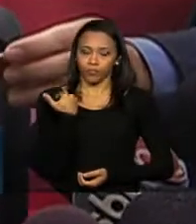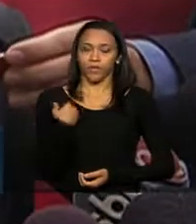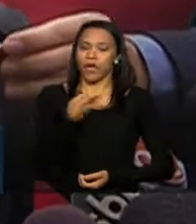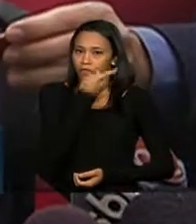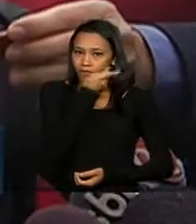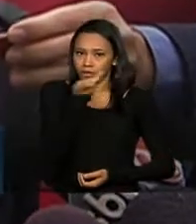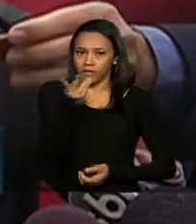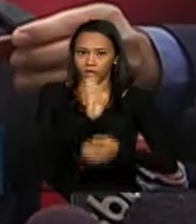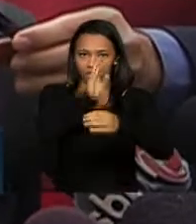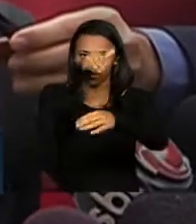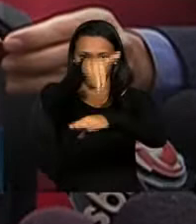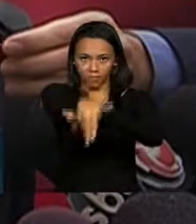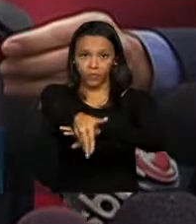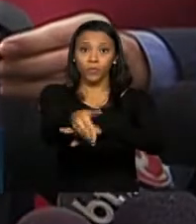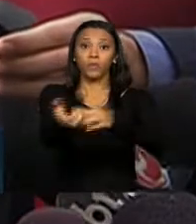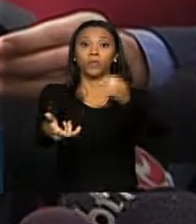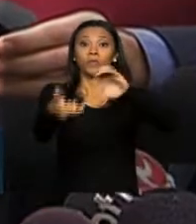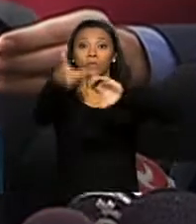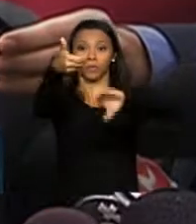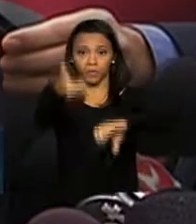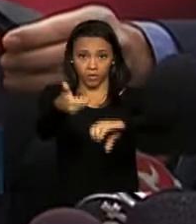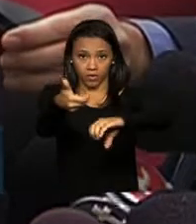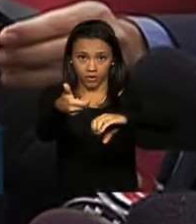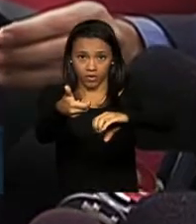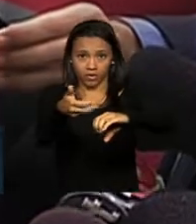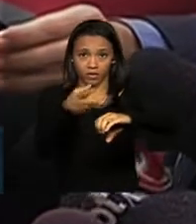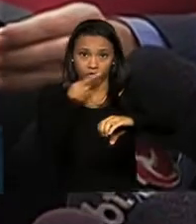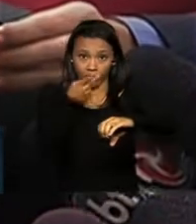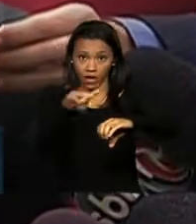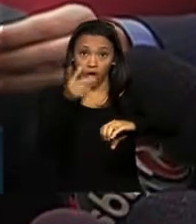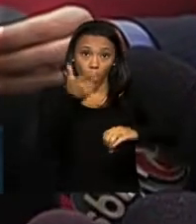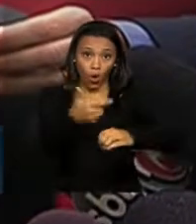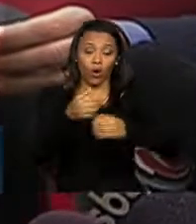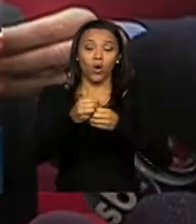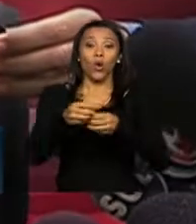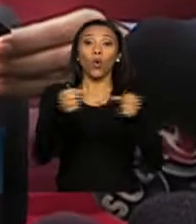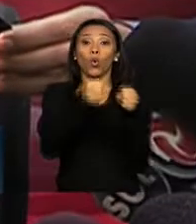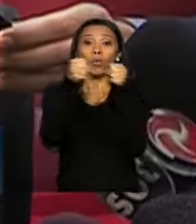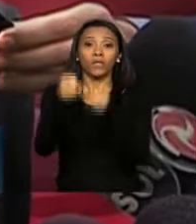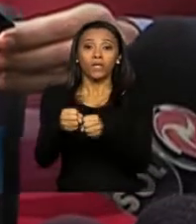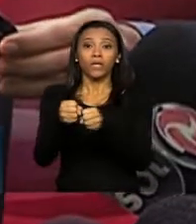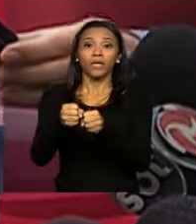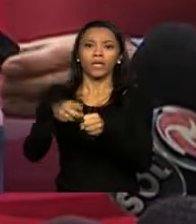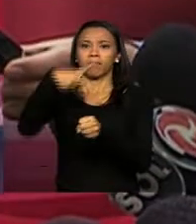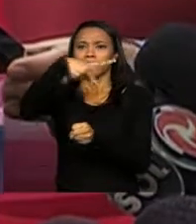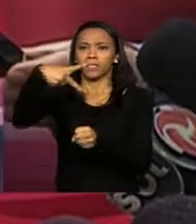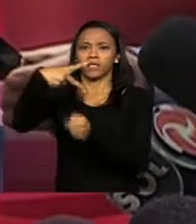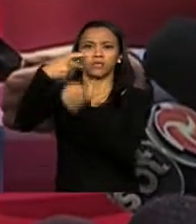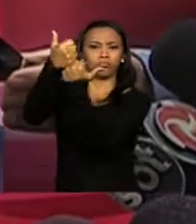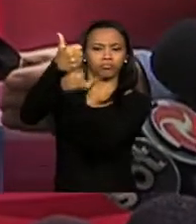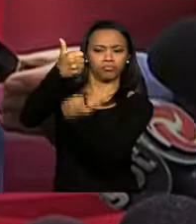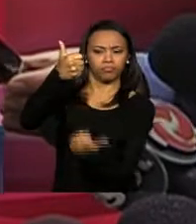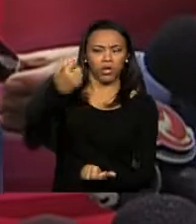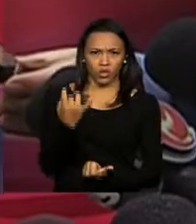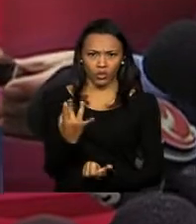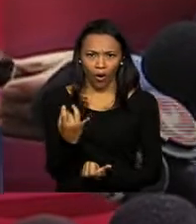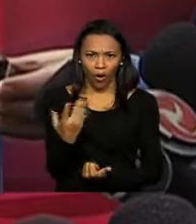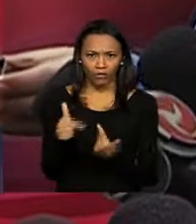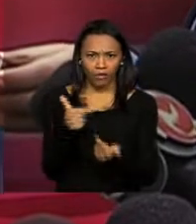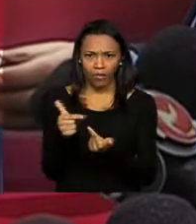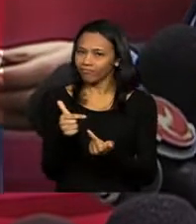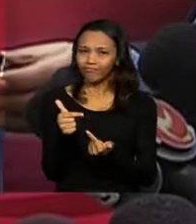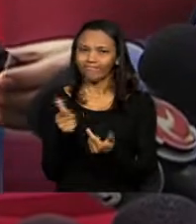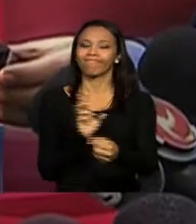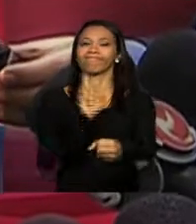Nacional e lá declarei que o Executivo não governa sozinho o Executivo governa é com o Congresso Nacional então toda vez que o